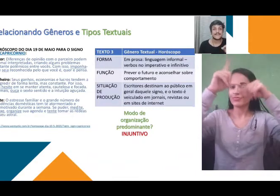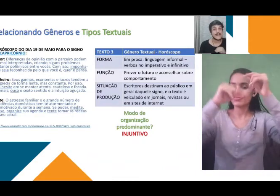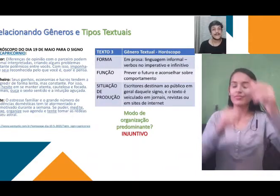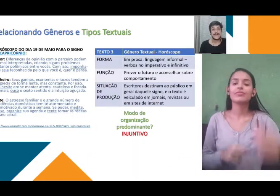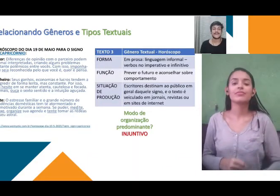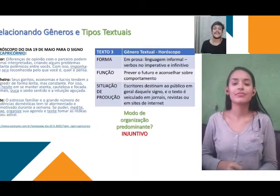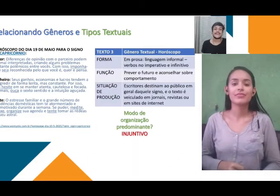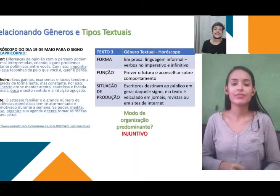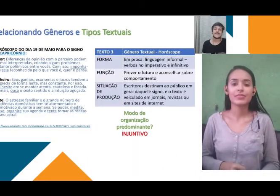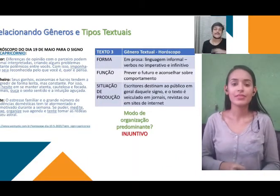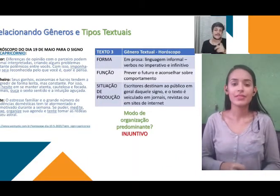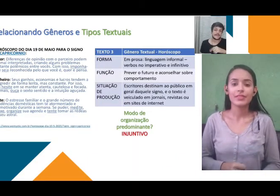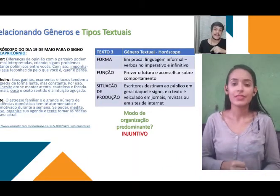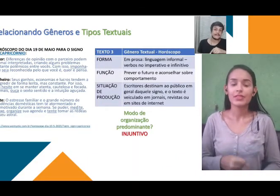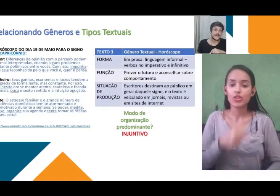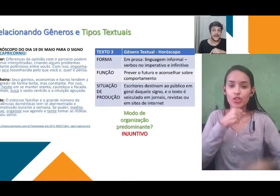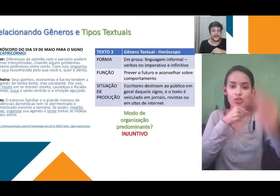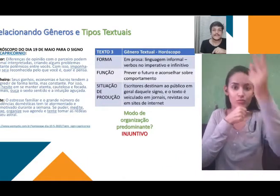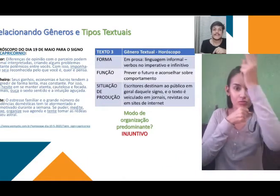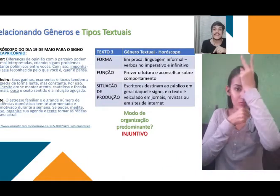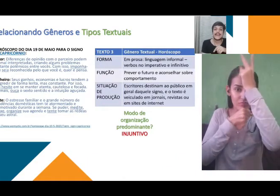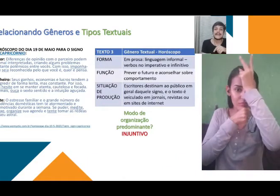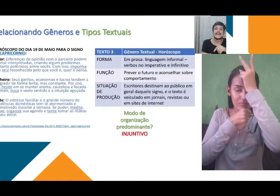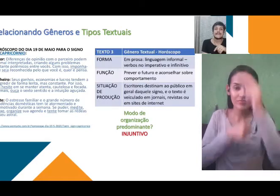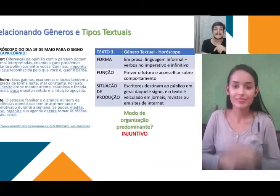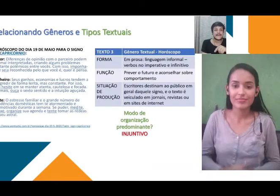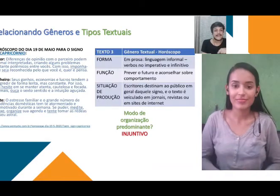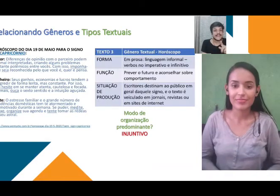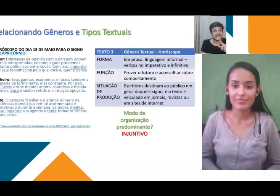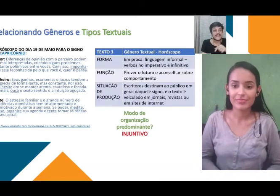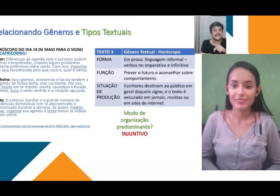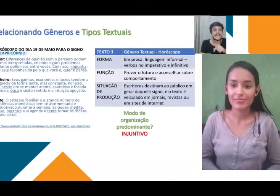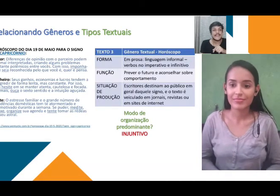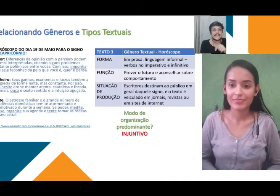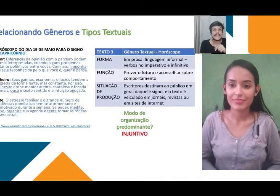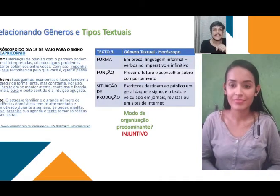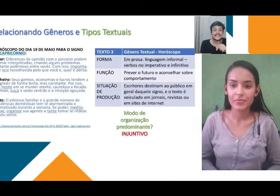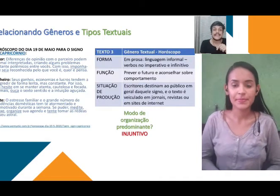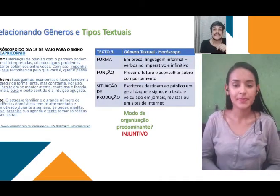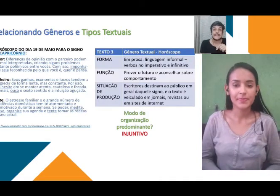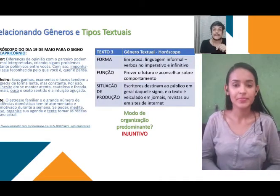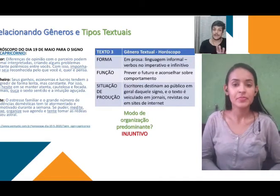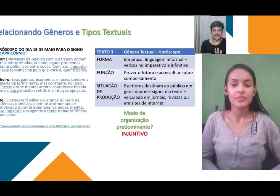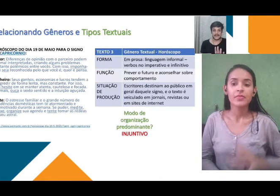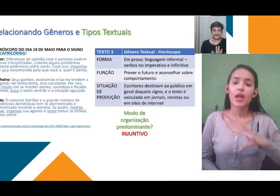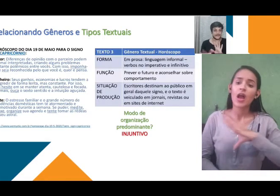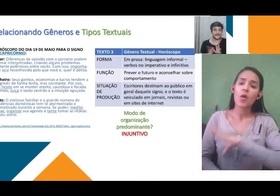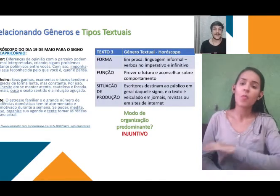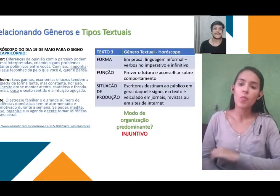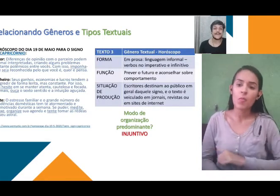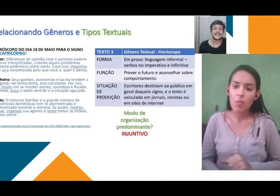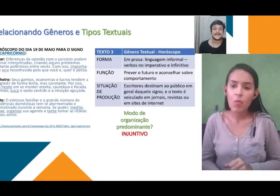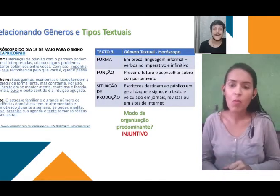signo de Capricórnio. Eu não sei se você é Capricórnio, se você presta bastante atenção no que vai ser lido aqui. Eu sou aquariano, não